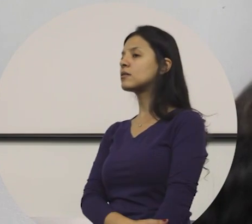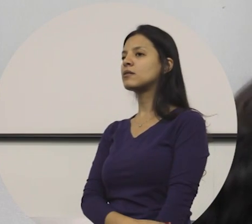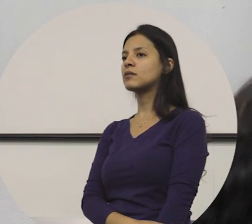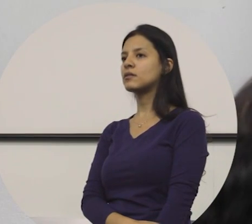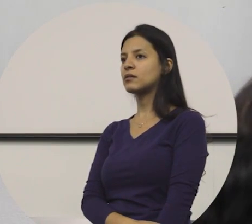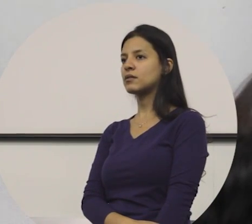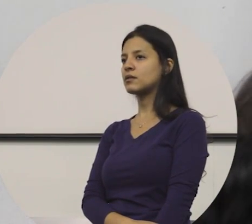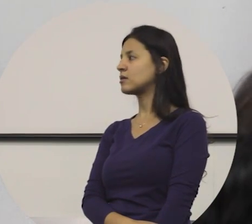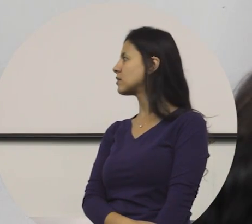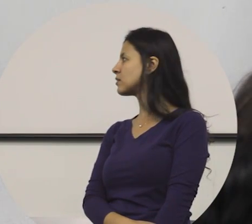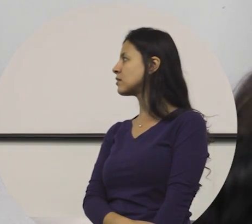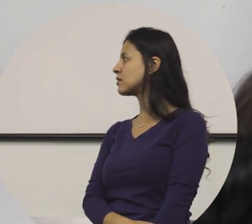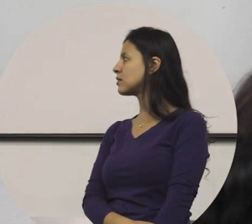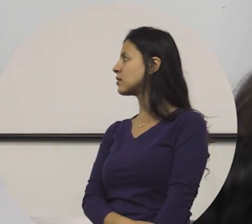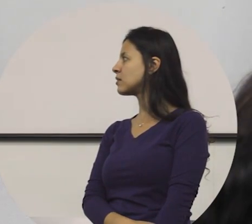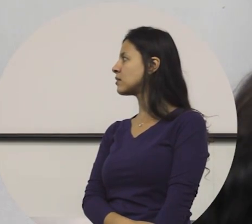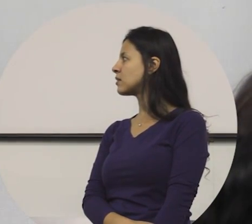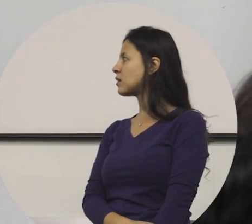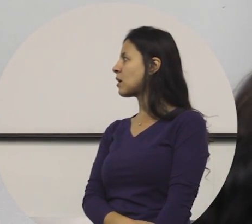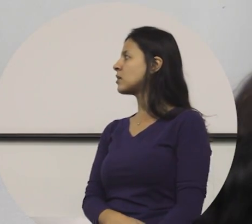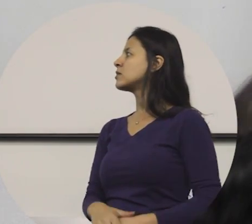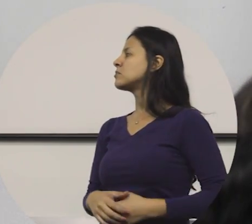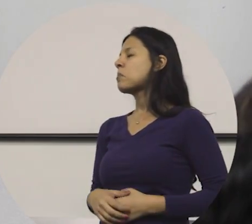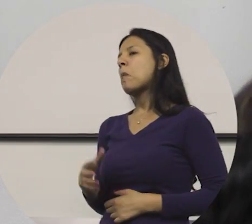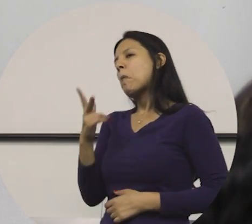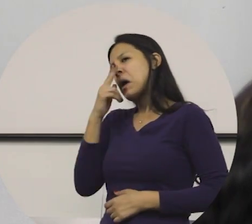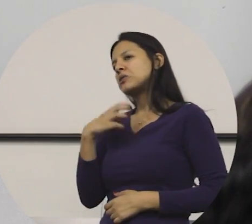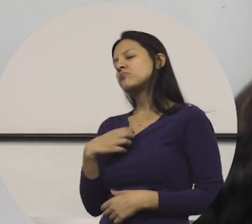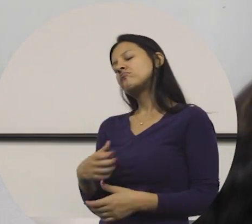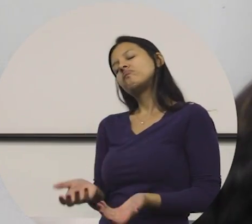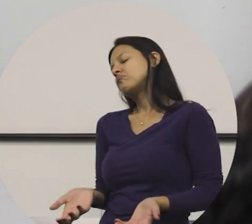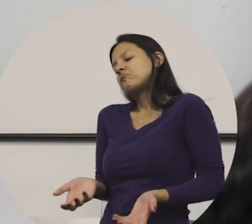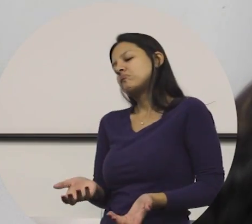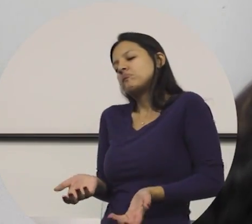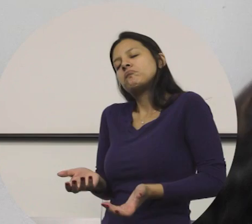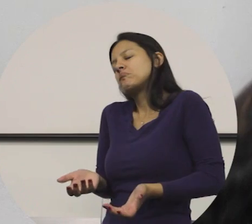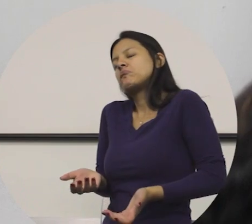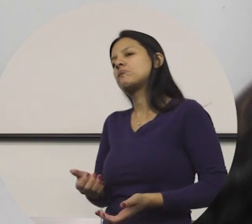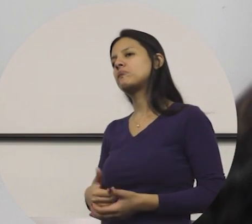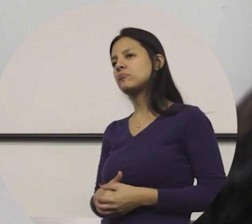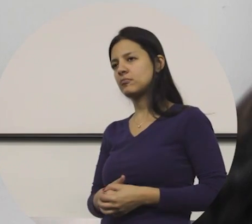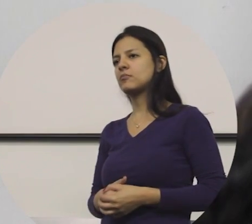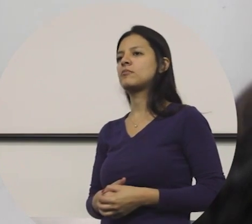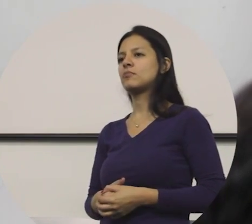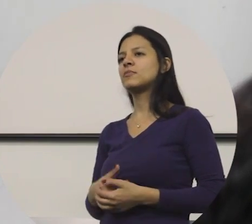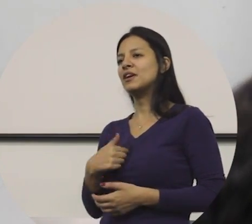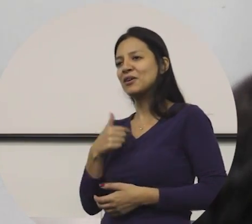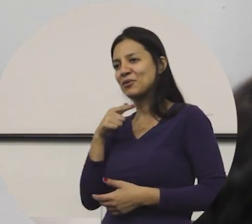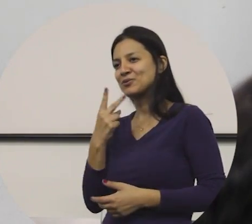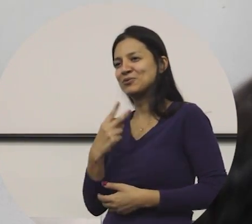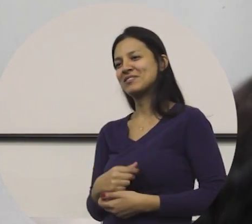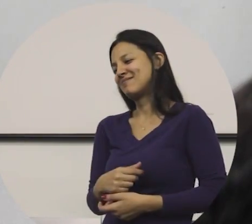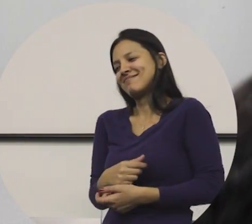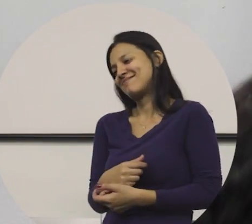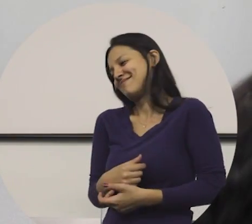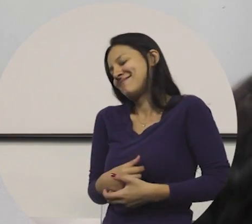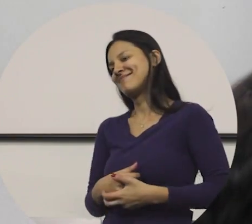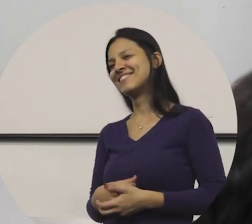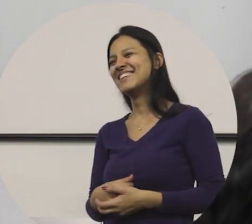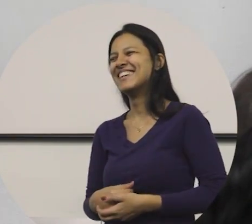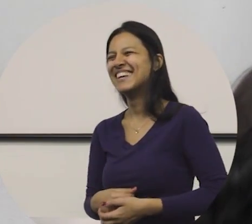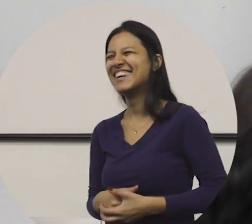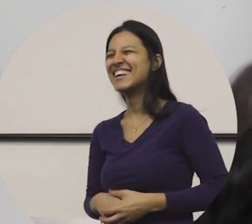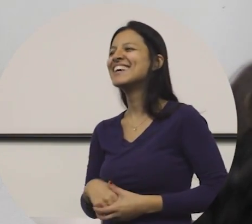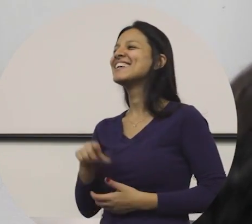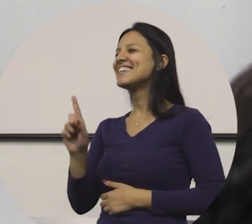É isso aqui, ó. Seria alguma coisa do tipo assim. Eu vou dar assim o conceito mais geral da coisa.